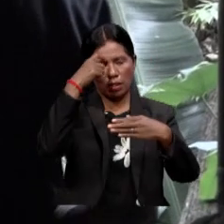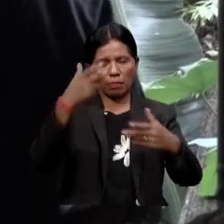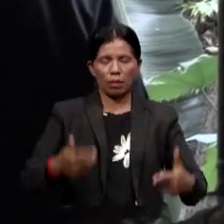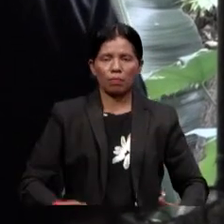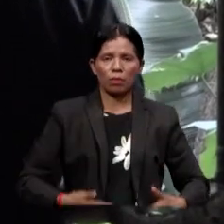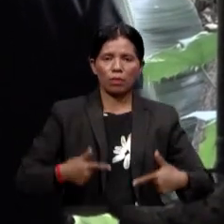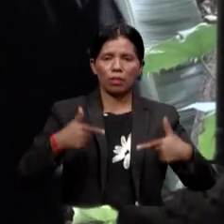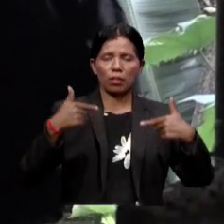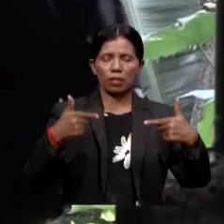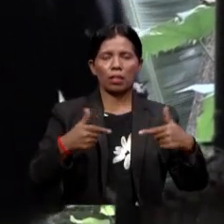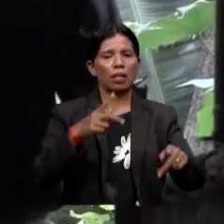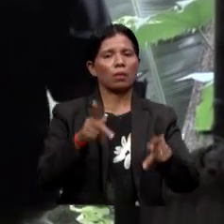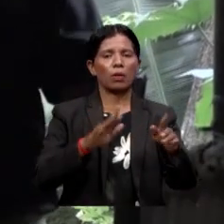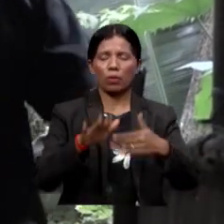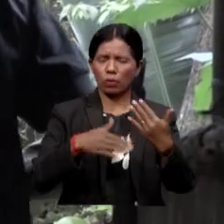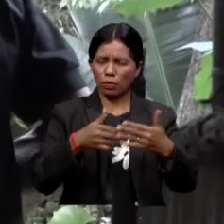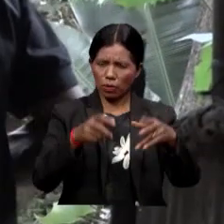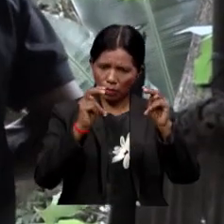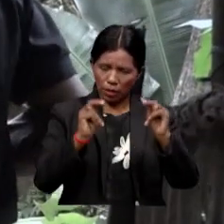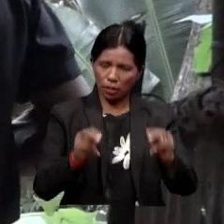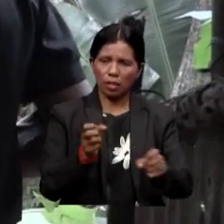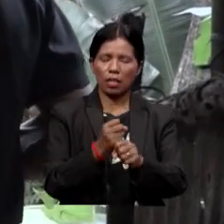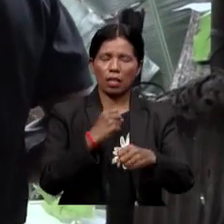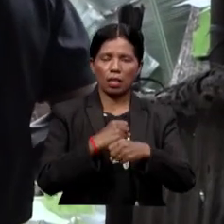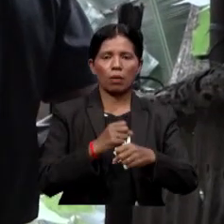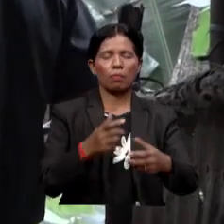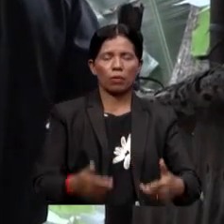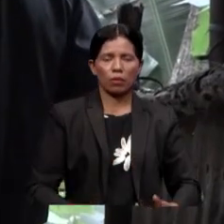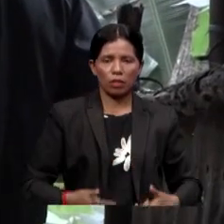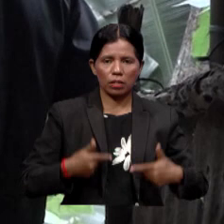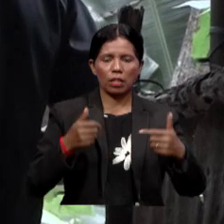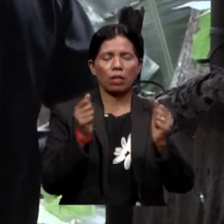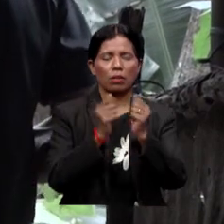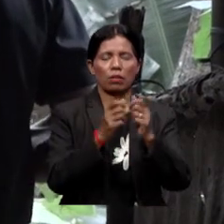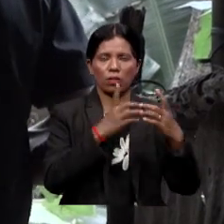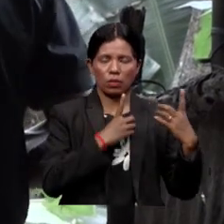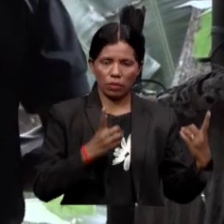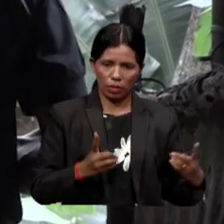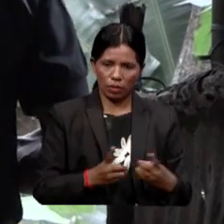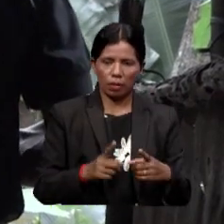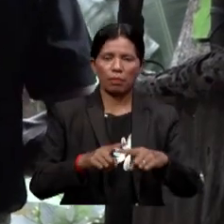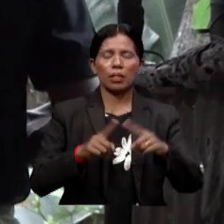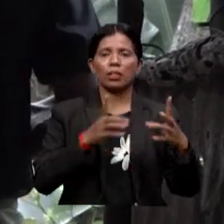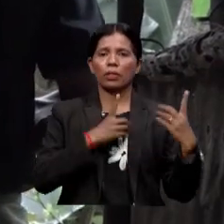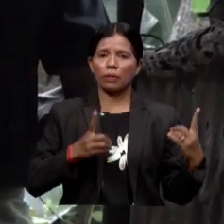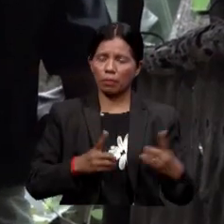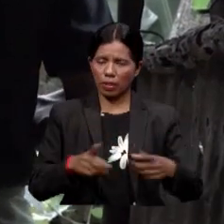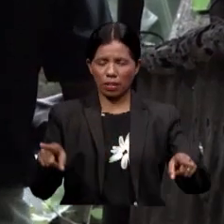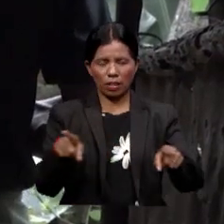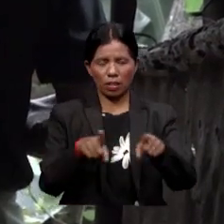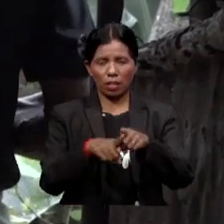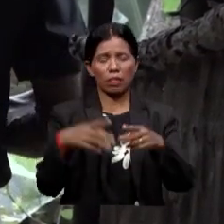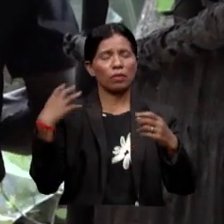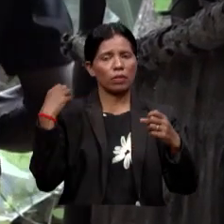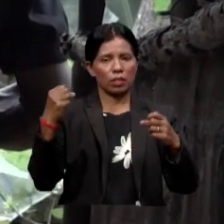provisorio ema hotu precisa halau moris ne hordomin basa domin nudar forsa ida ba moris ne